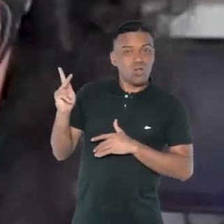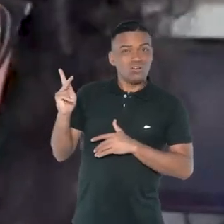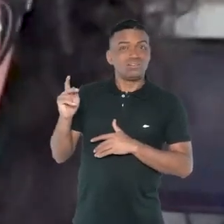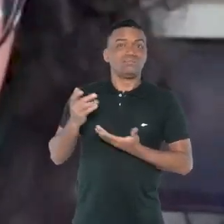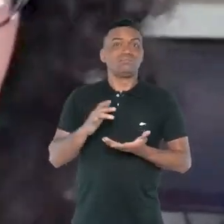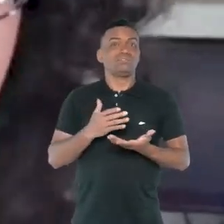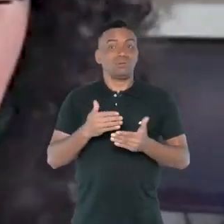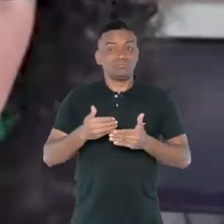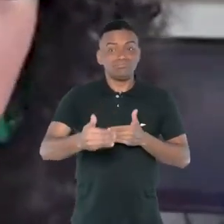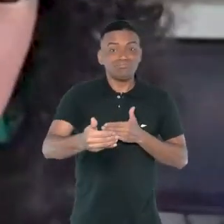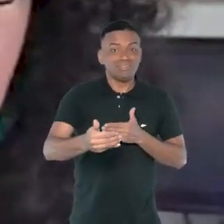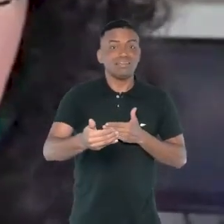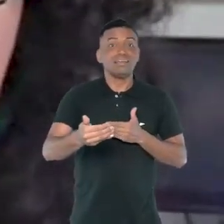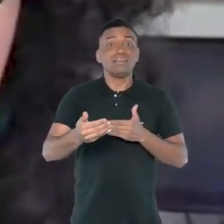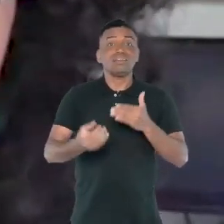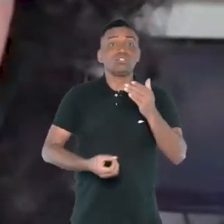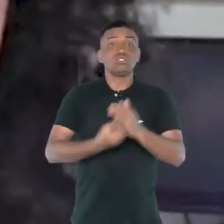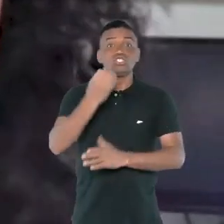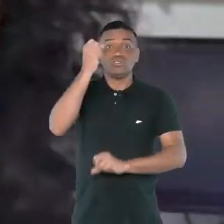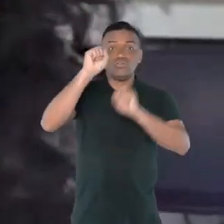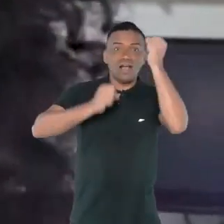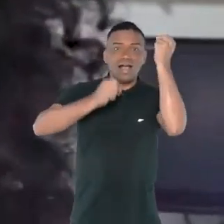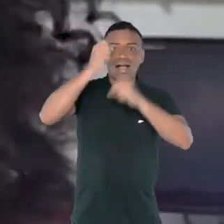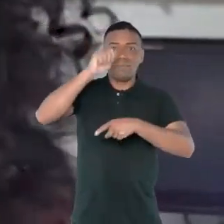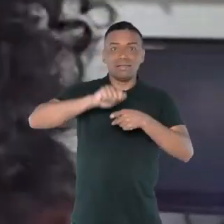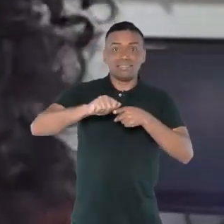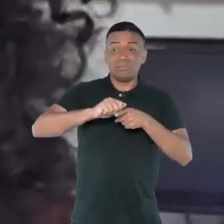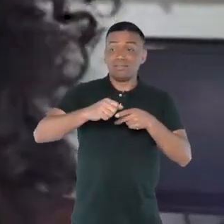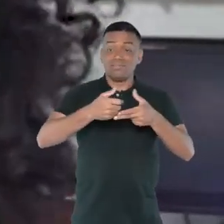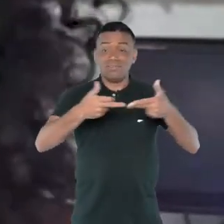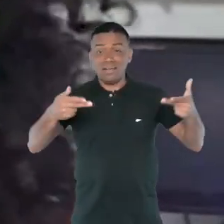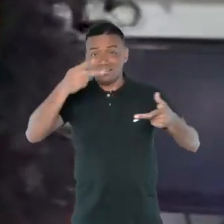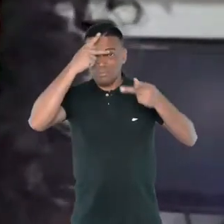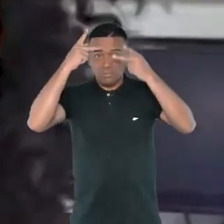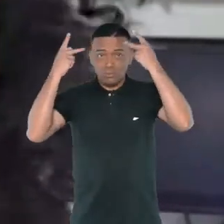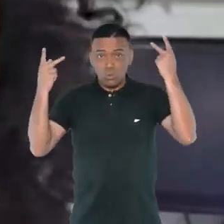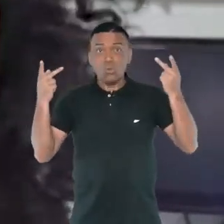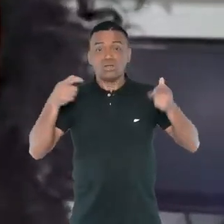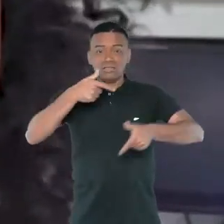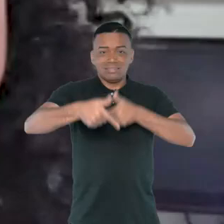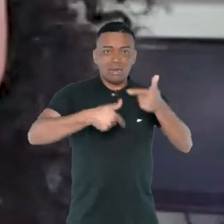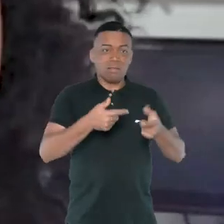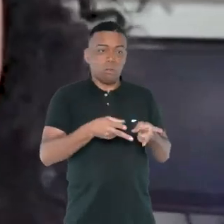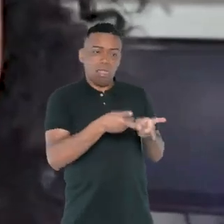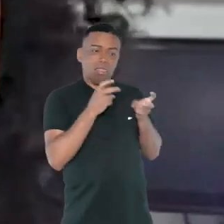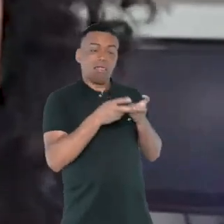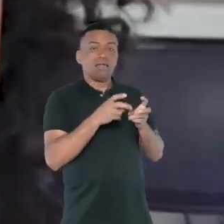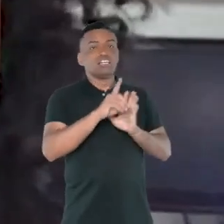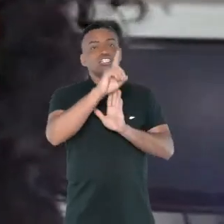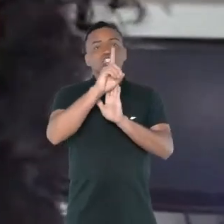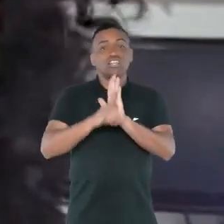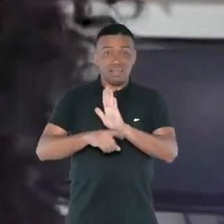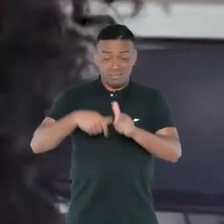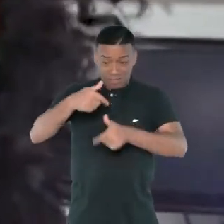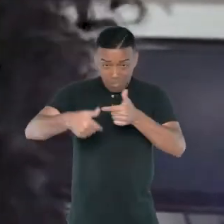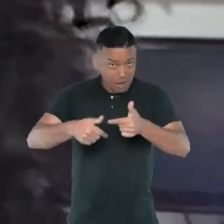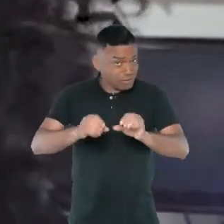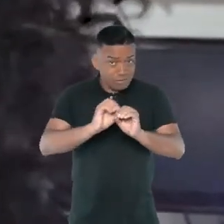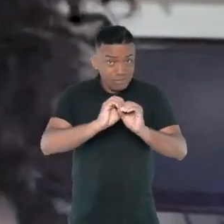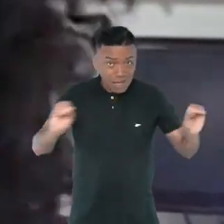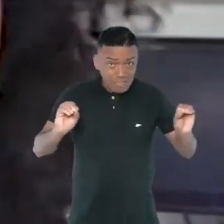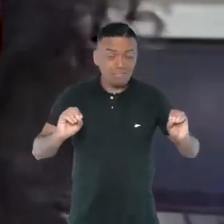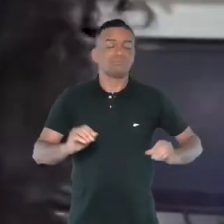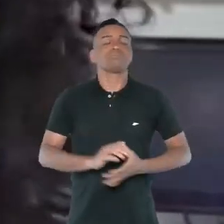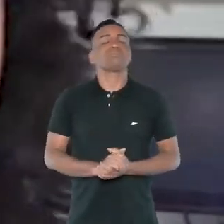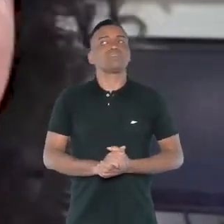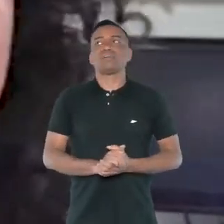a situação da época. E eles vivenciaram uma fábrica de sapatos onde eles eram os trabalhadores explorados.